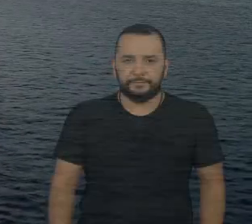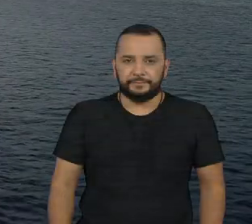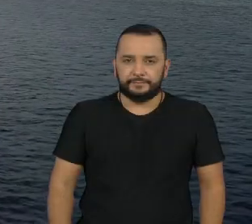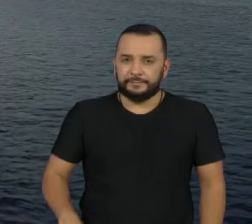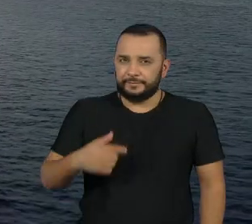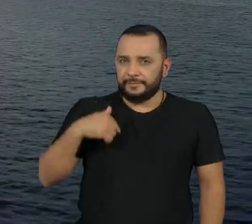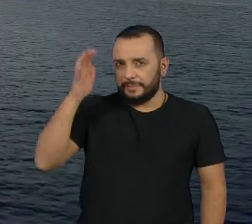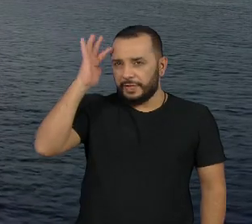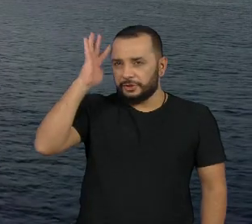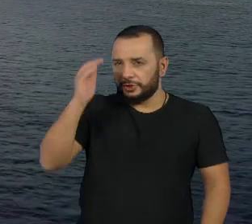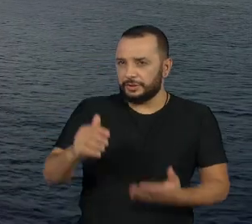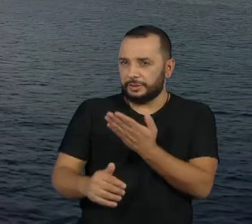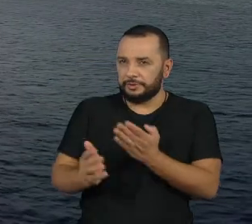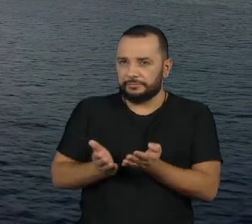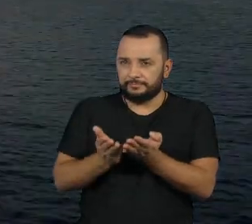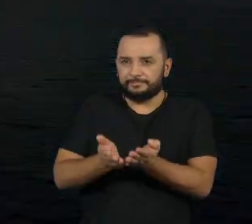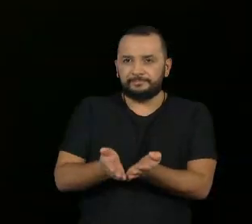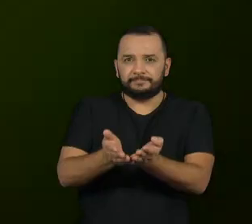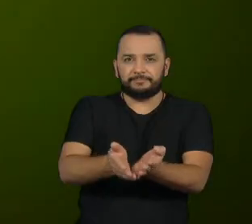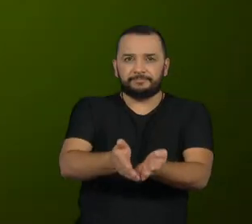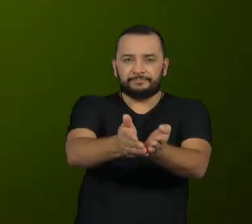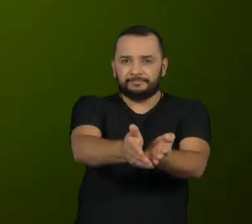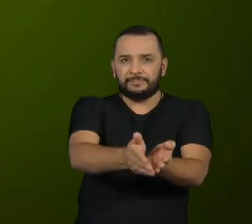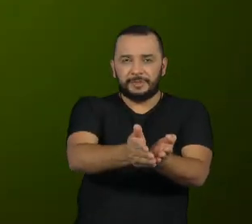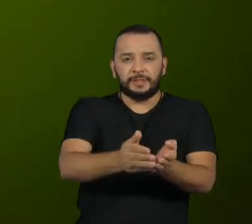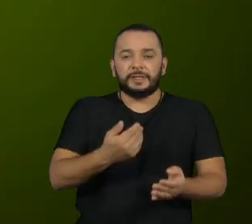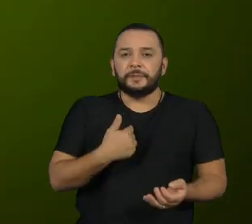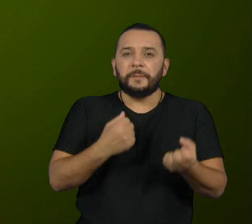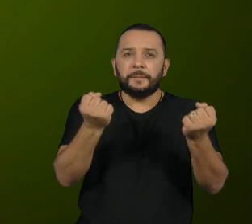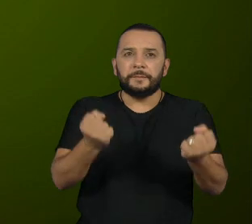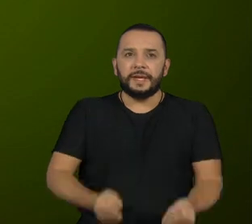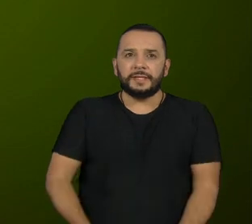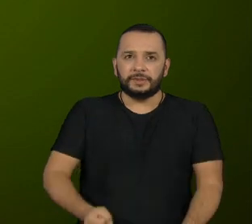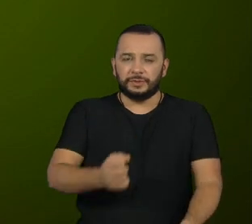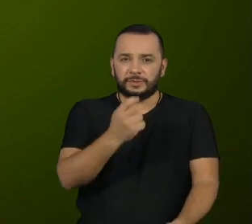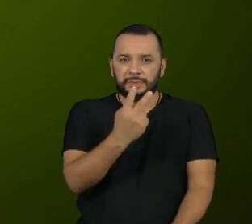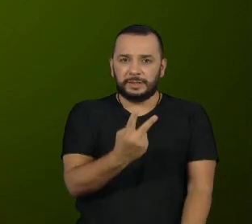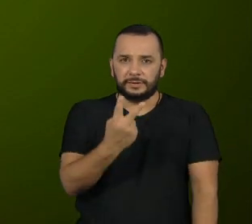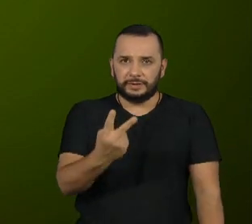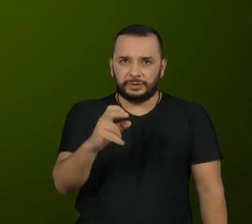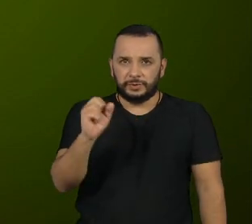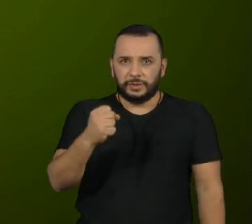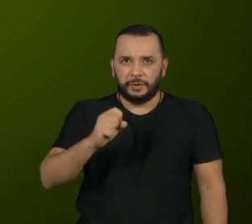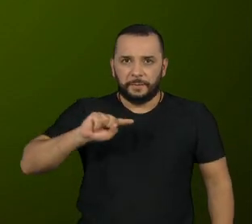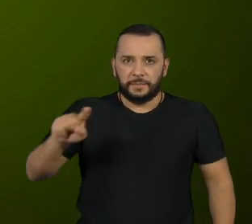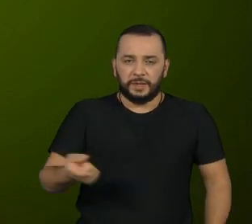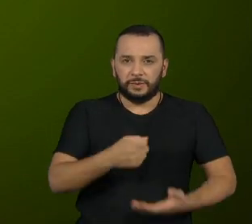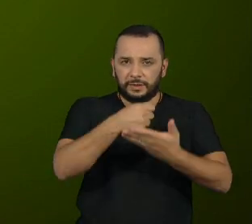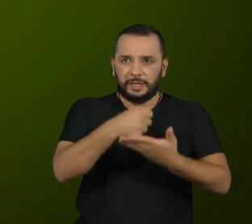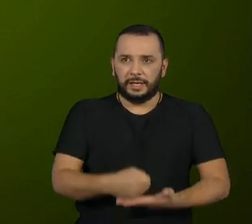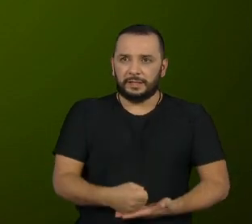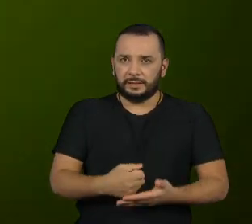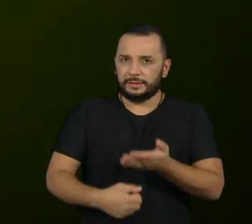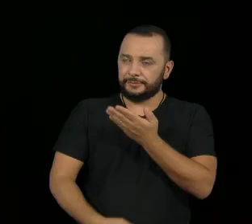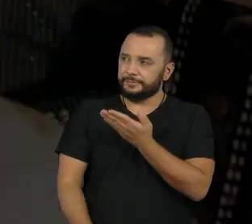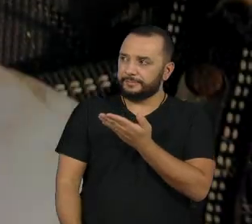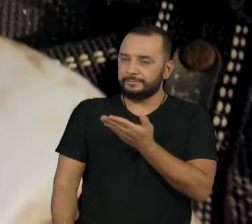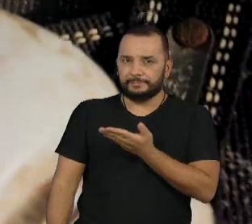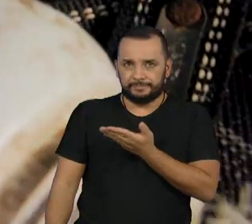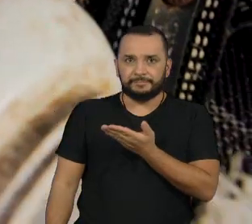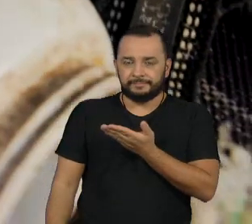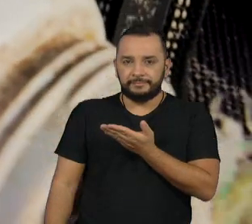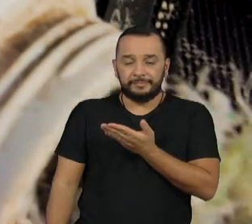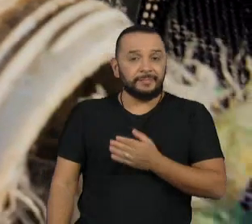Imagine um enorme navio de cruzeiro que pesa mais de 228 mil toneladas.